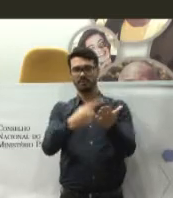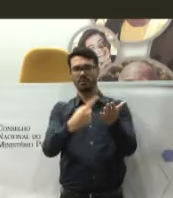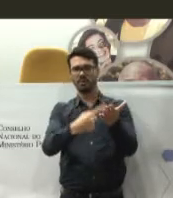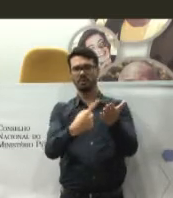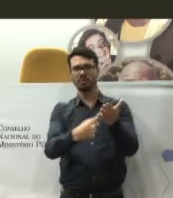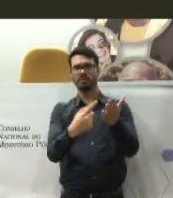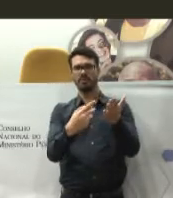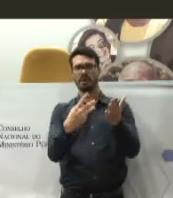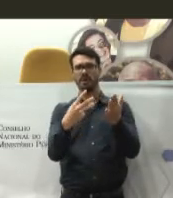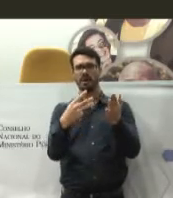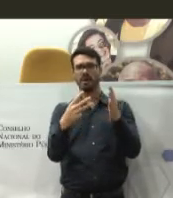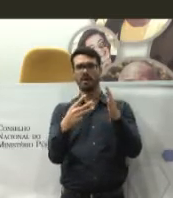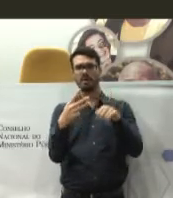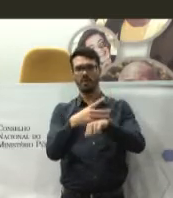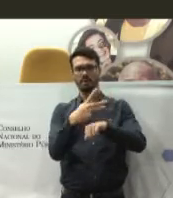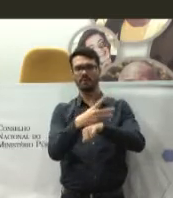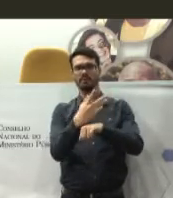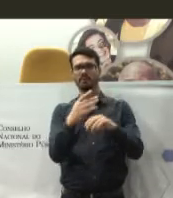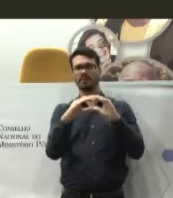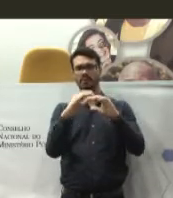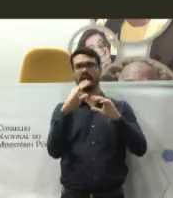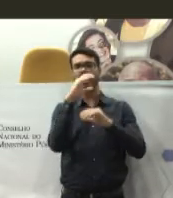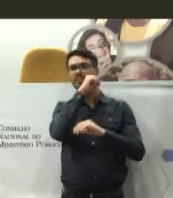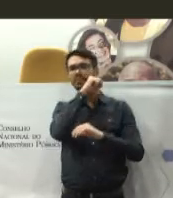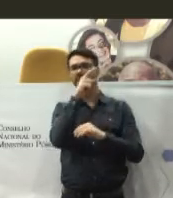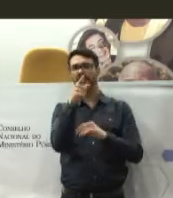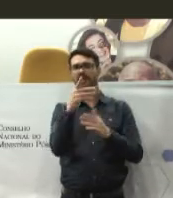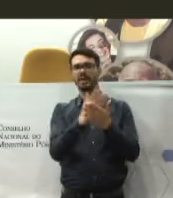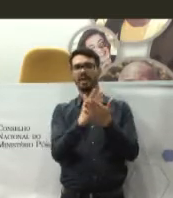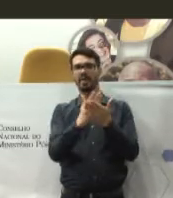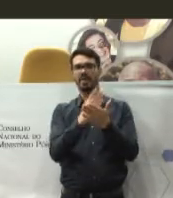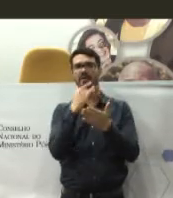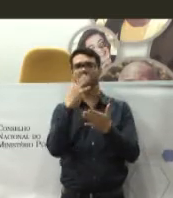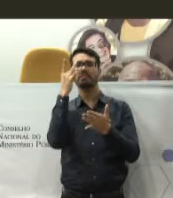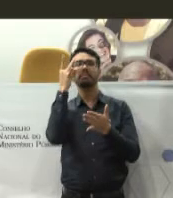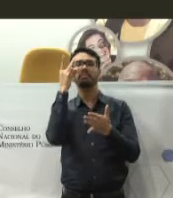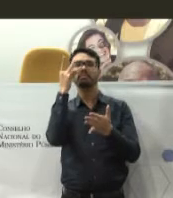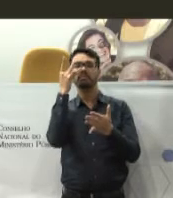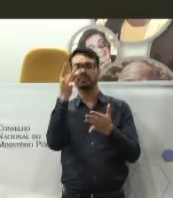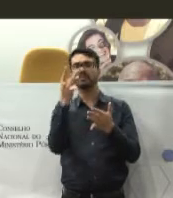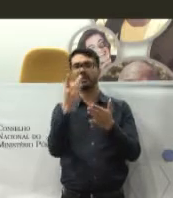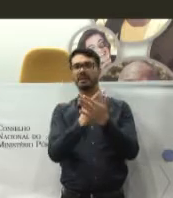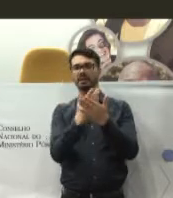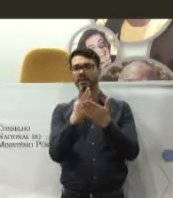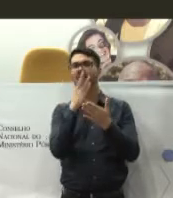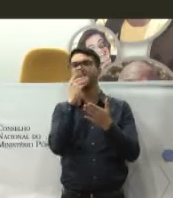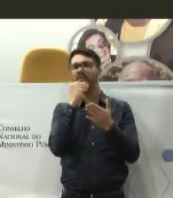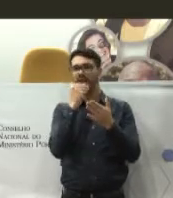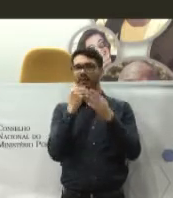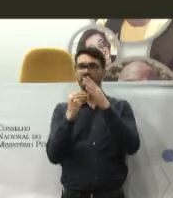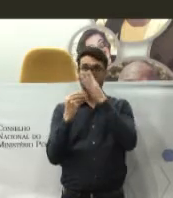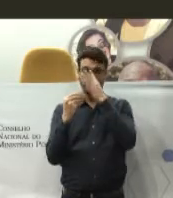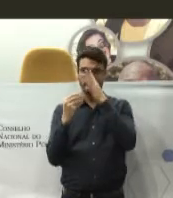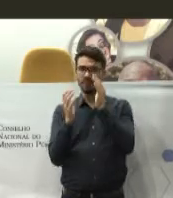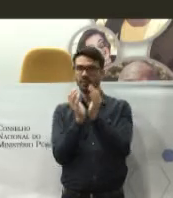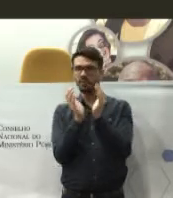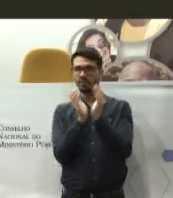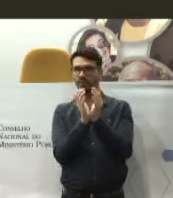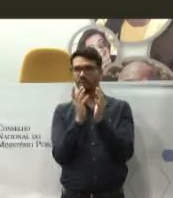para comunicação mais rápida, porque às vezes tem algo urgente que a comunicação presencial ia ser complicada, mas aí o grupo de